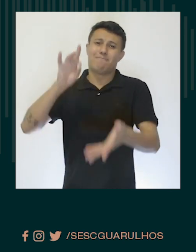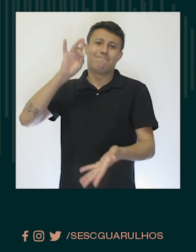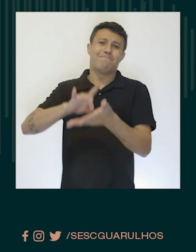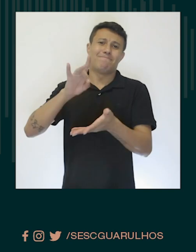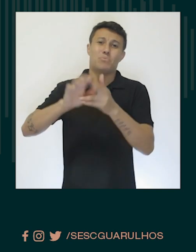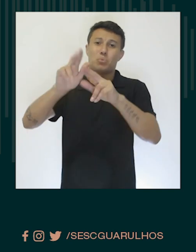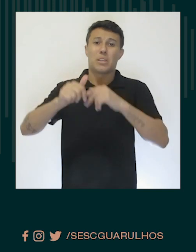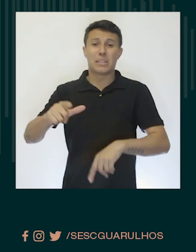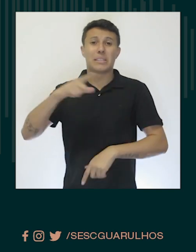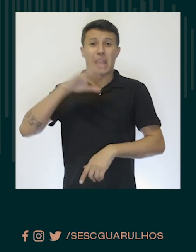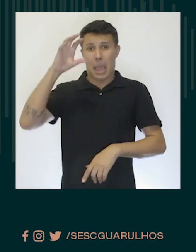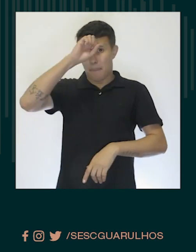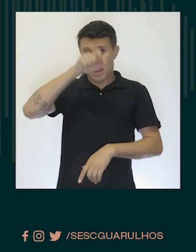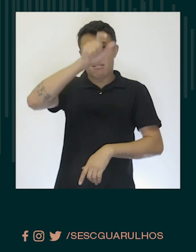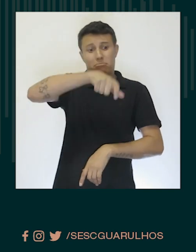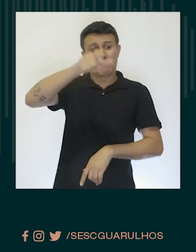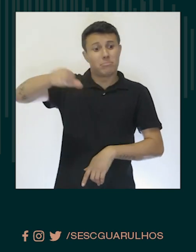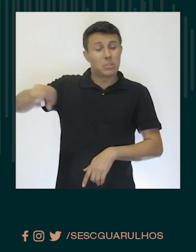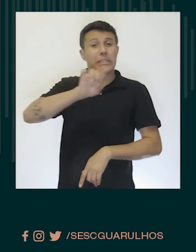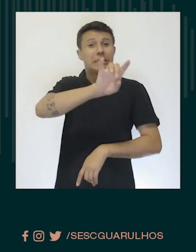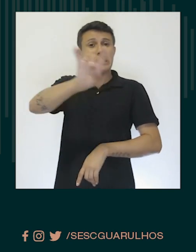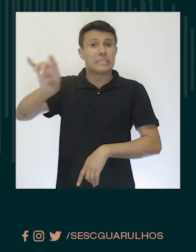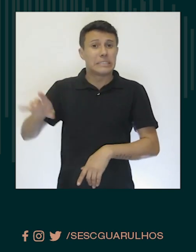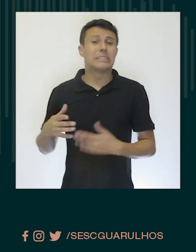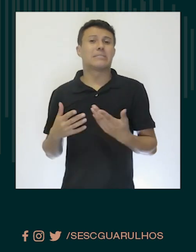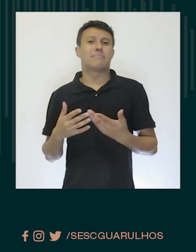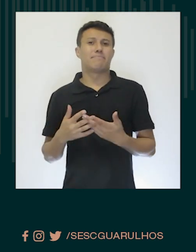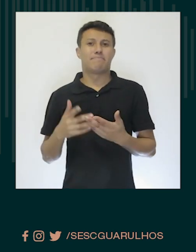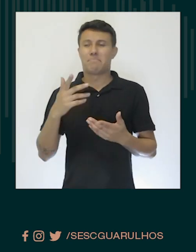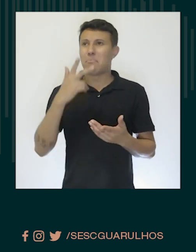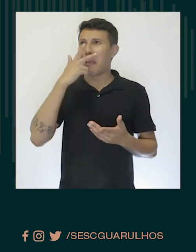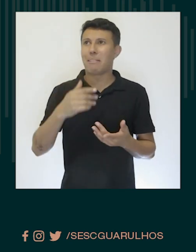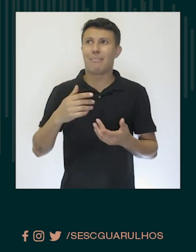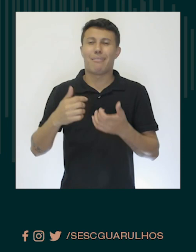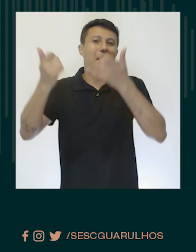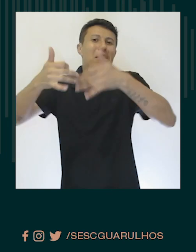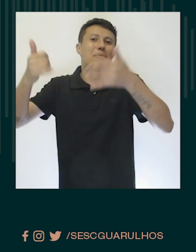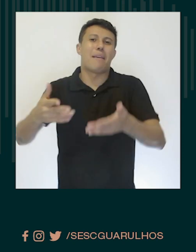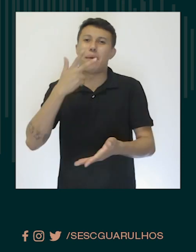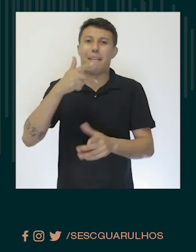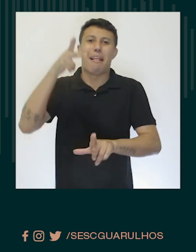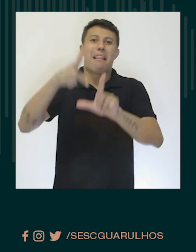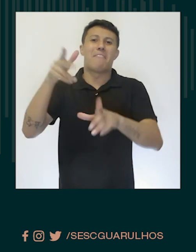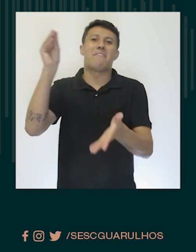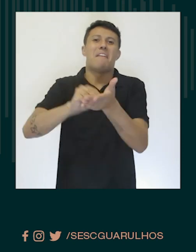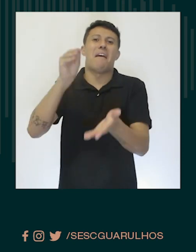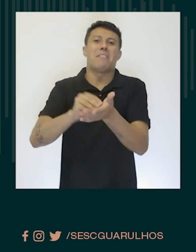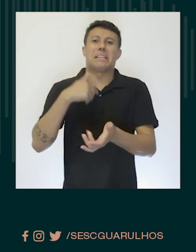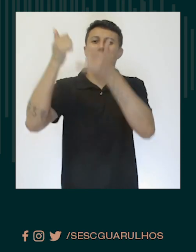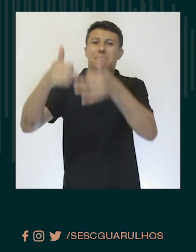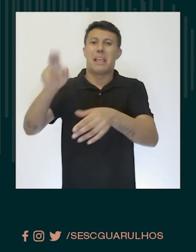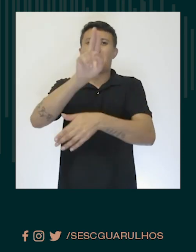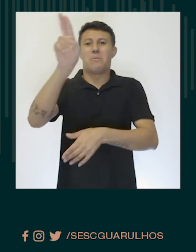pessoas não tá escrito assim. Vai faltar live para a gente poder citar todo mundo. Da hora,